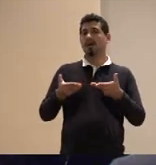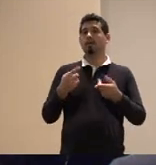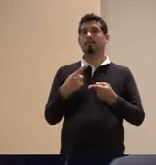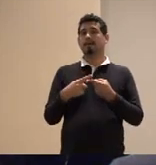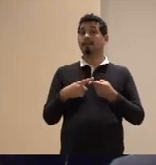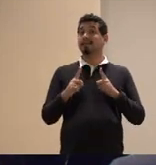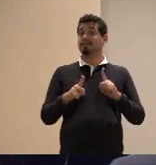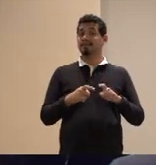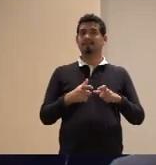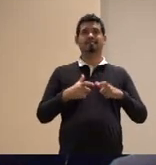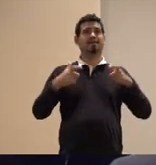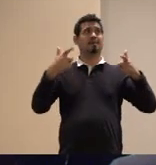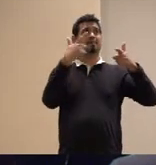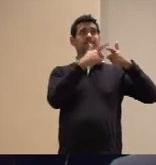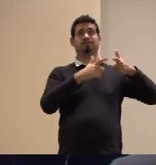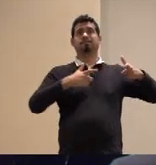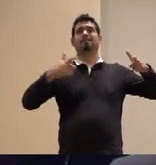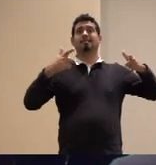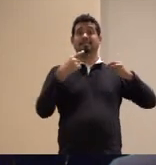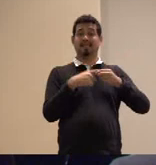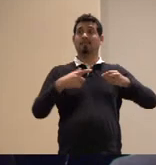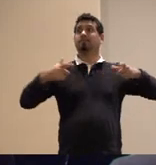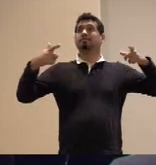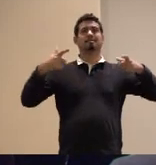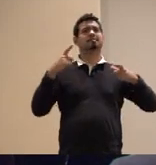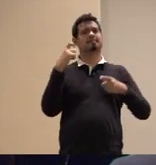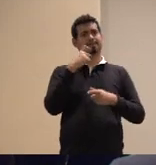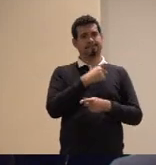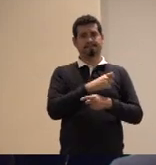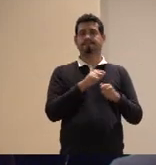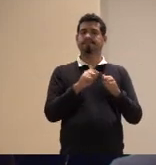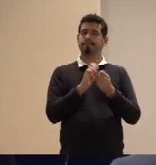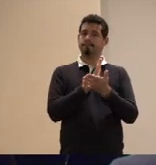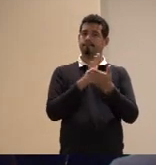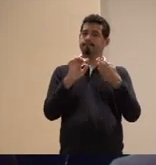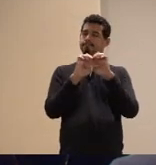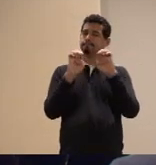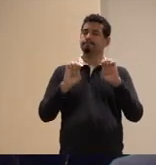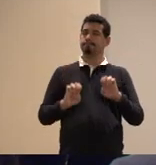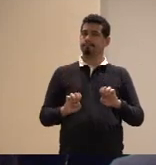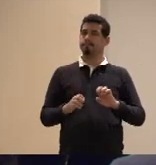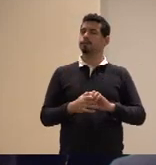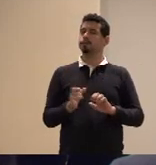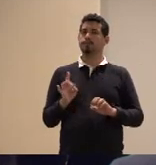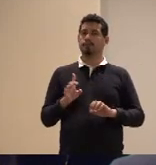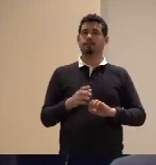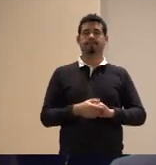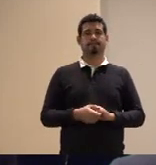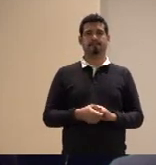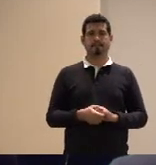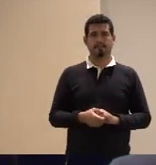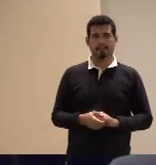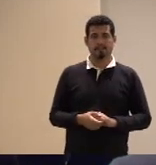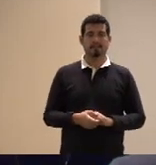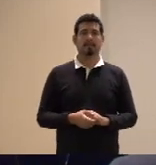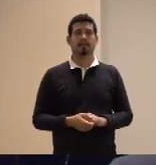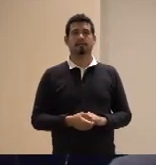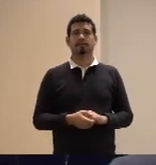torna grande, imensa, cada vez é mais difícil implementar ou implantar. É só isso que eu gostaria de colocar. Obrigado, Janice.